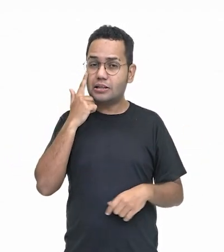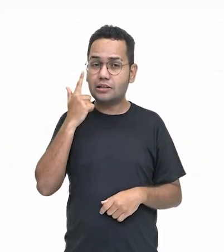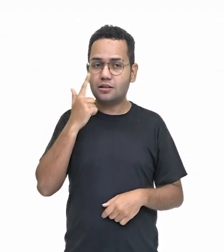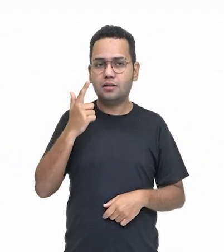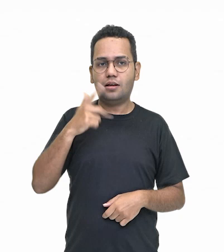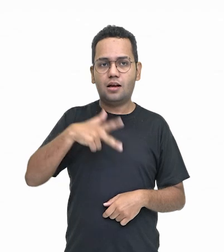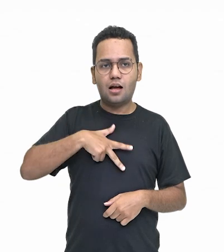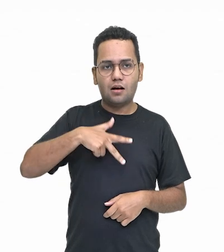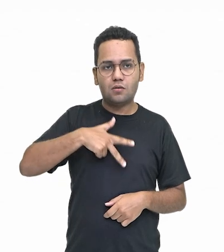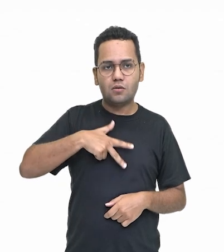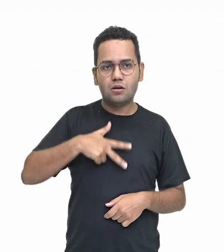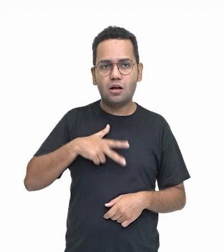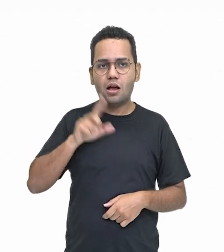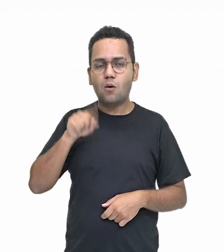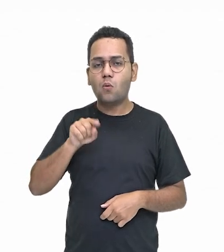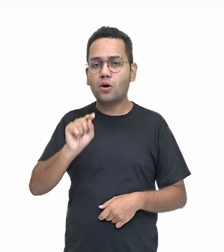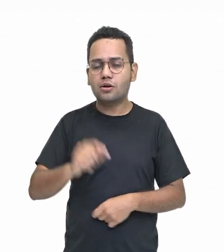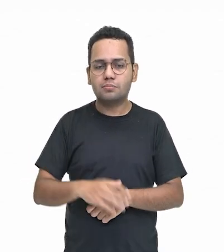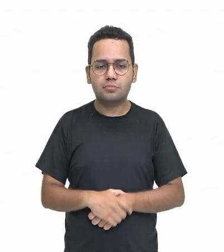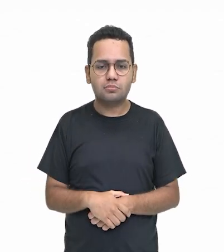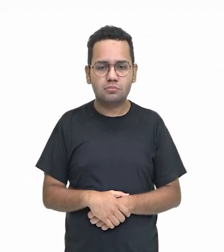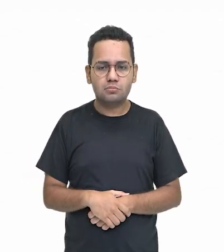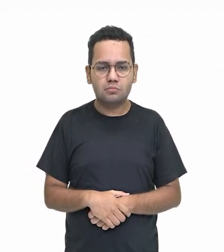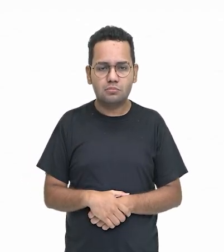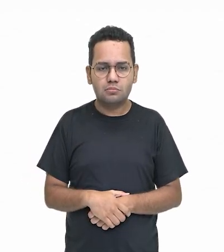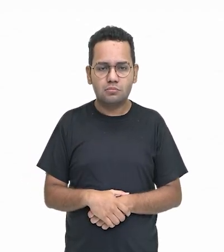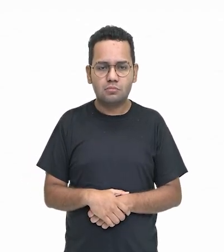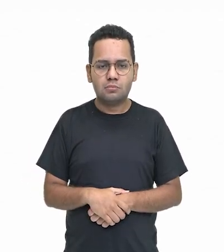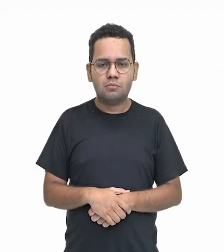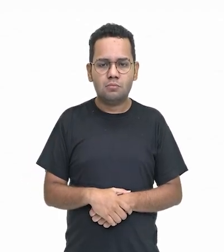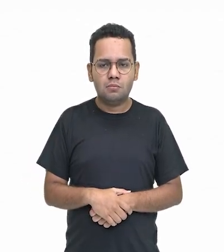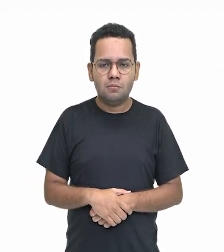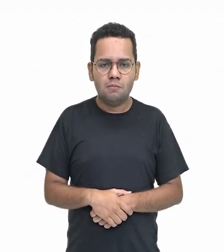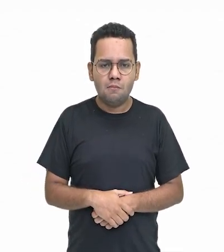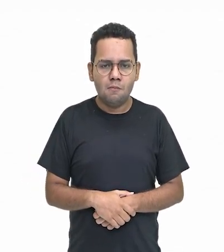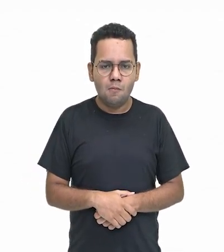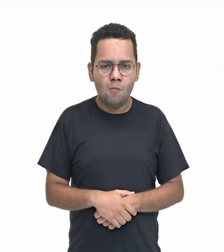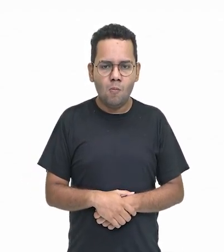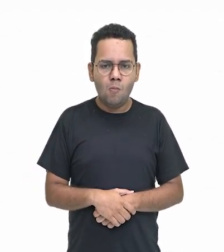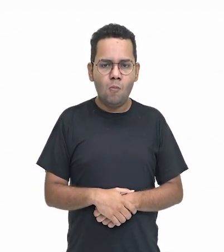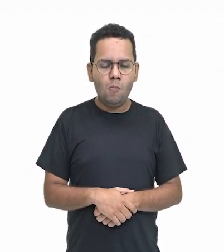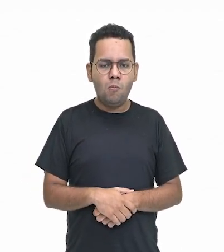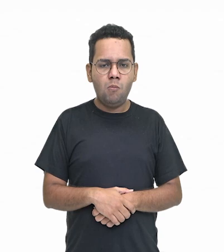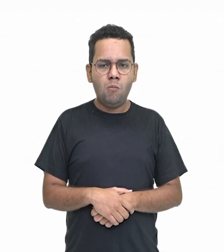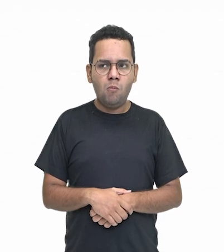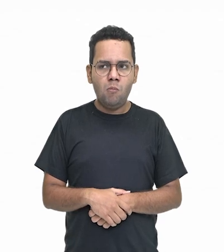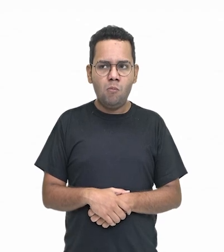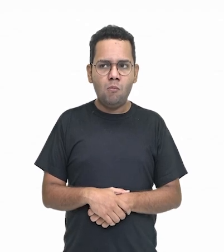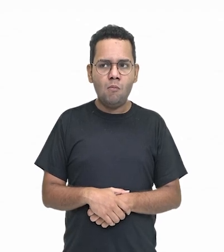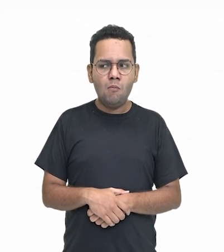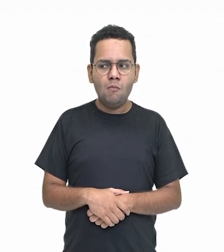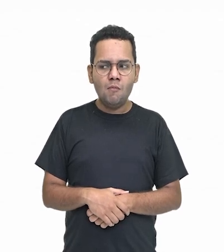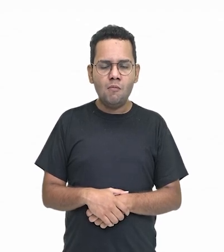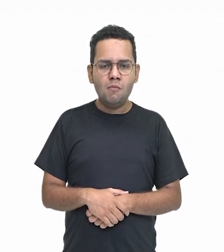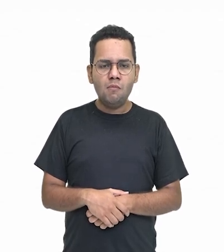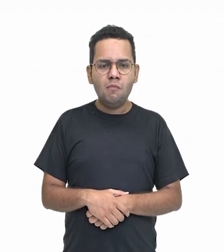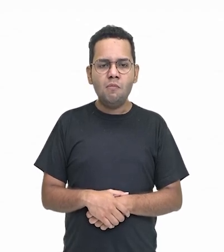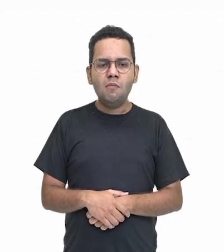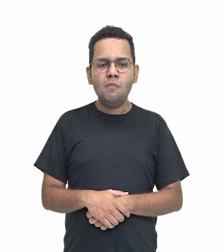a antropologia ela busca compreender como o ser humano se tornou o que ele